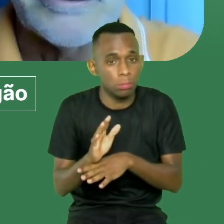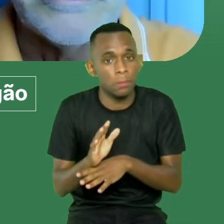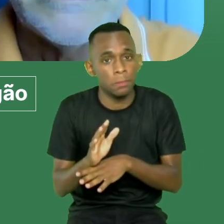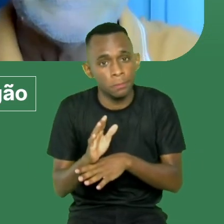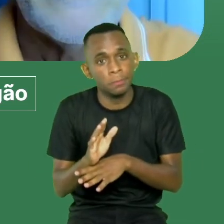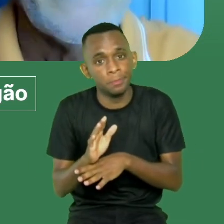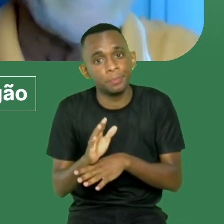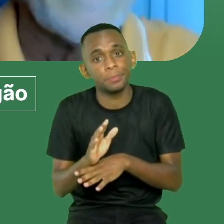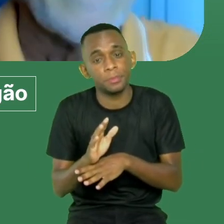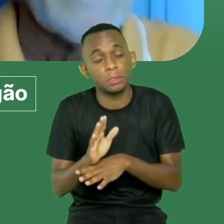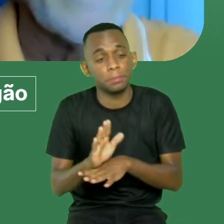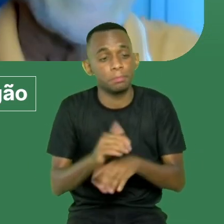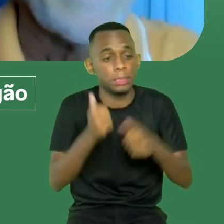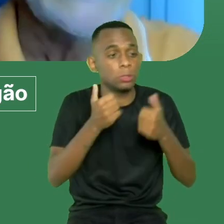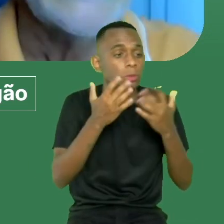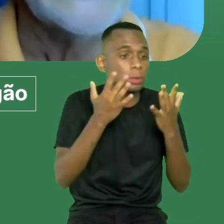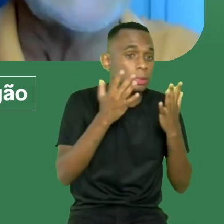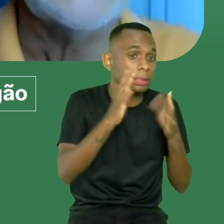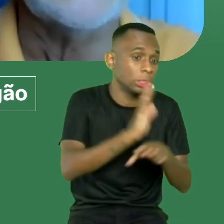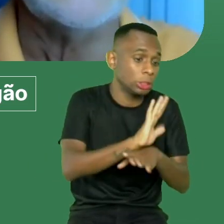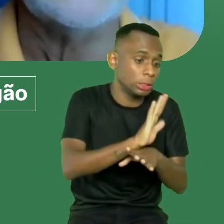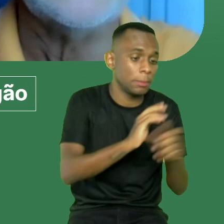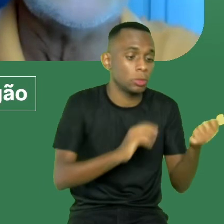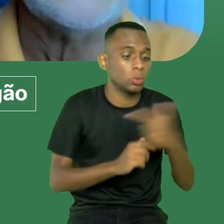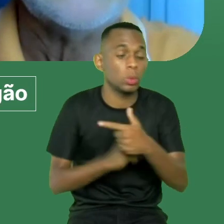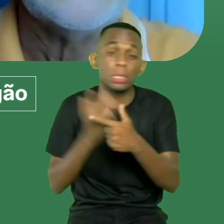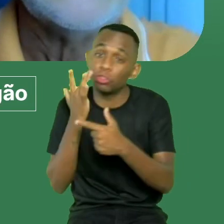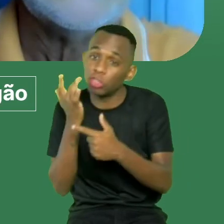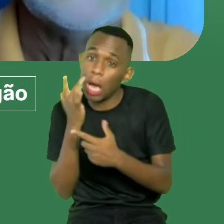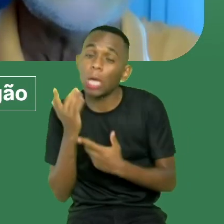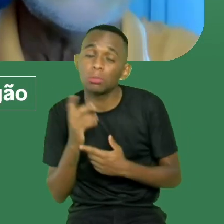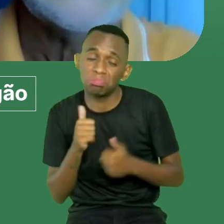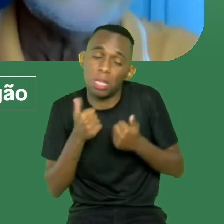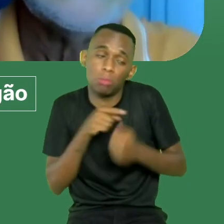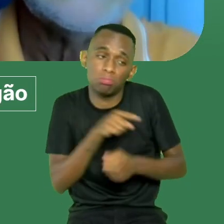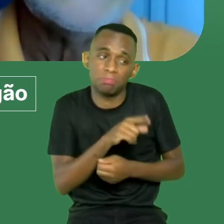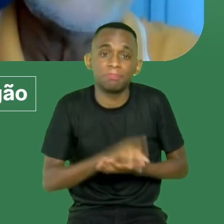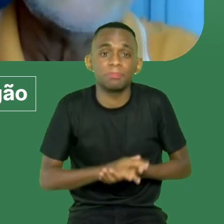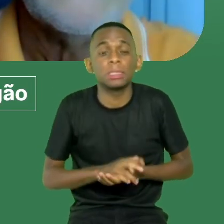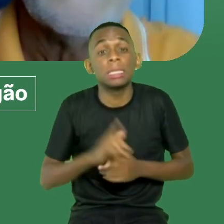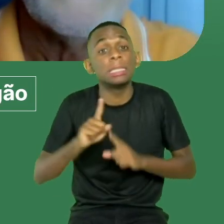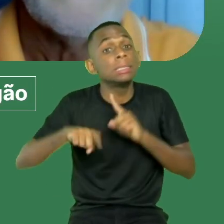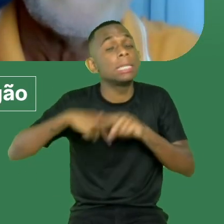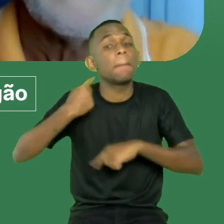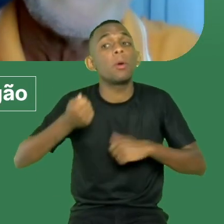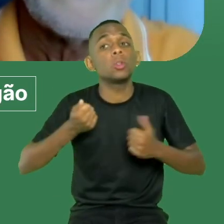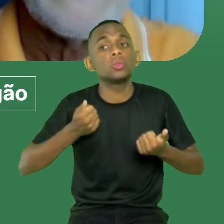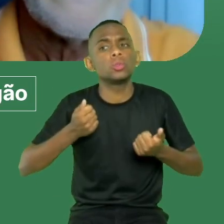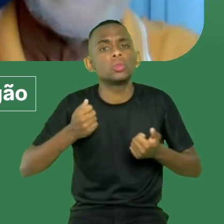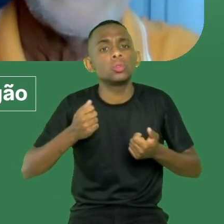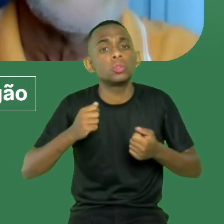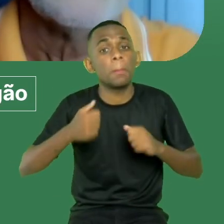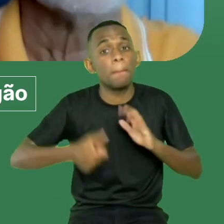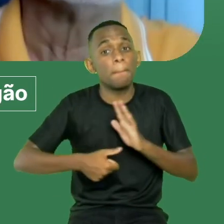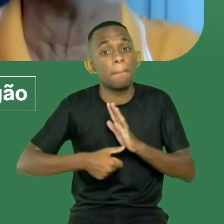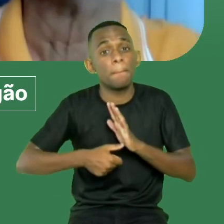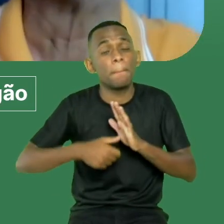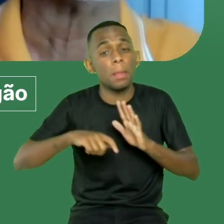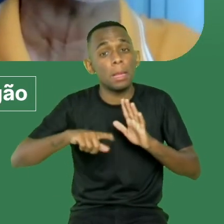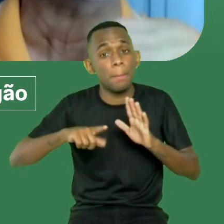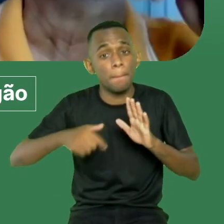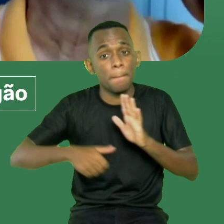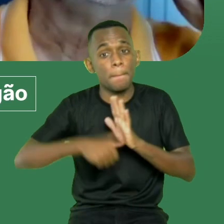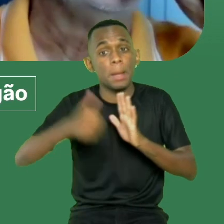ao teatro. Ao teatro. E daí É, o ator, então, veio depois de ser dramaturgo, né? Das suas